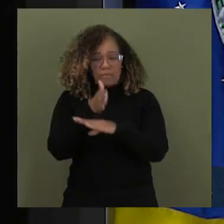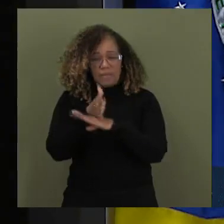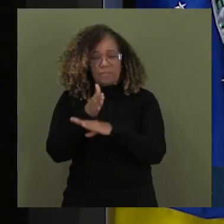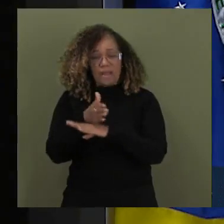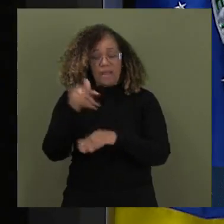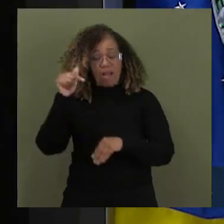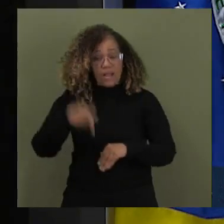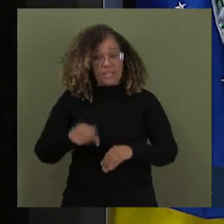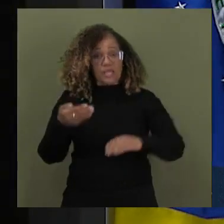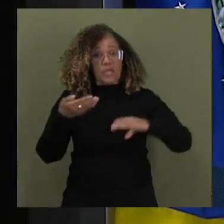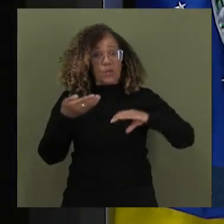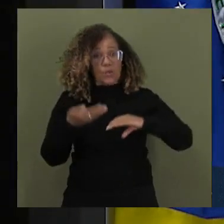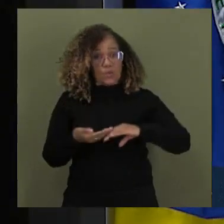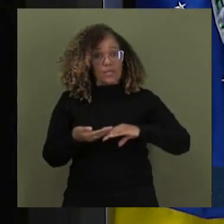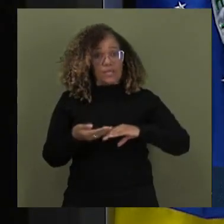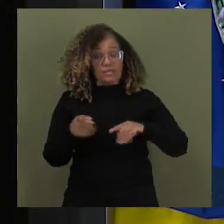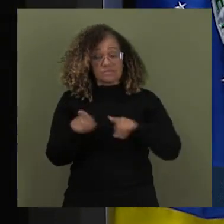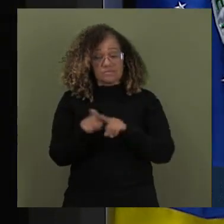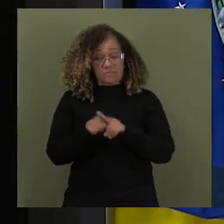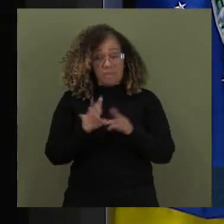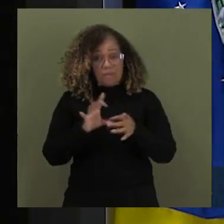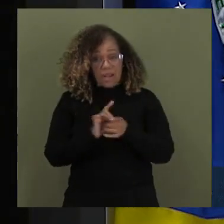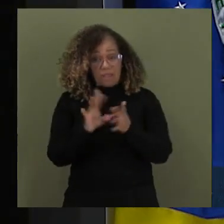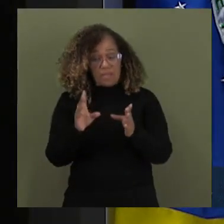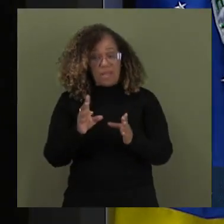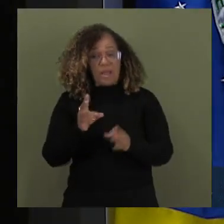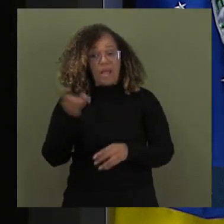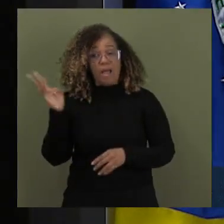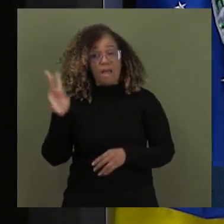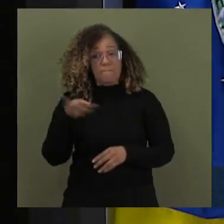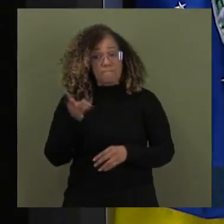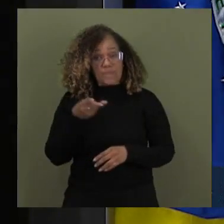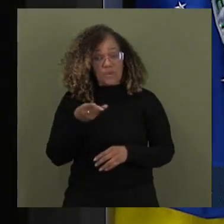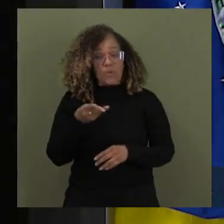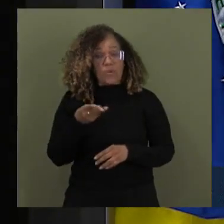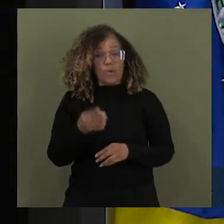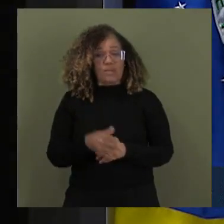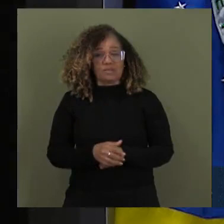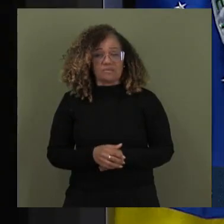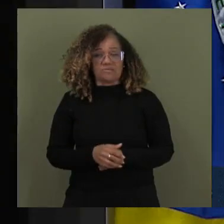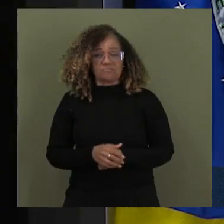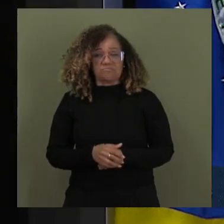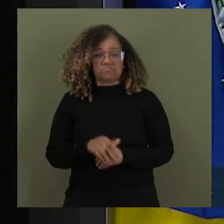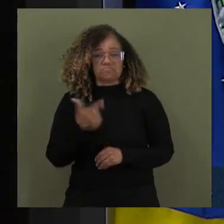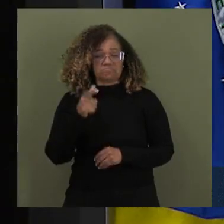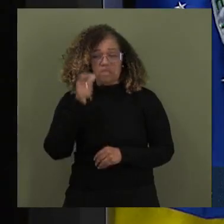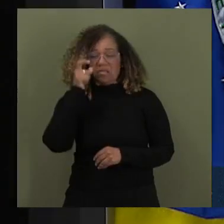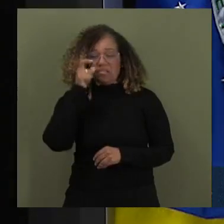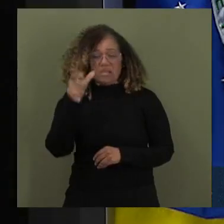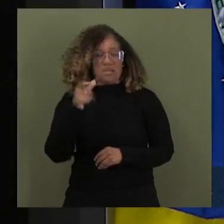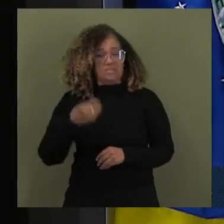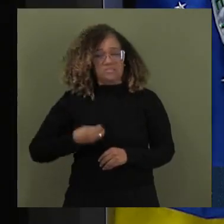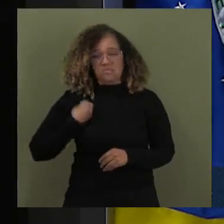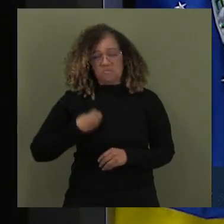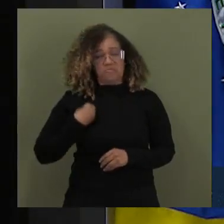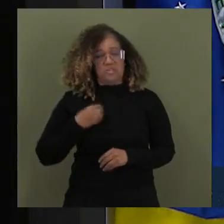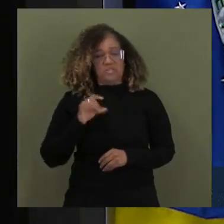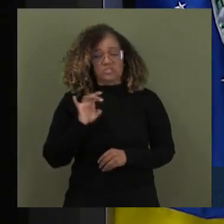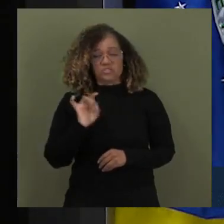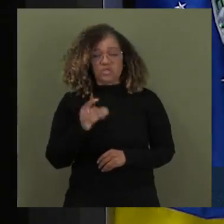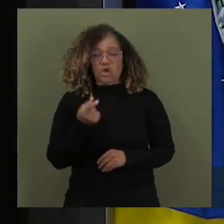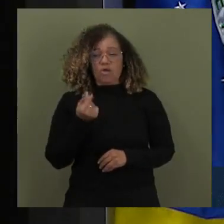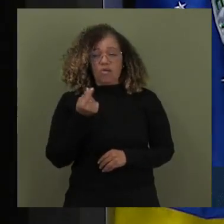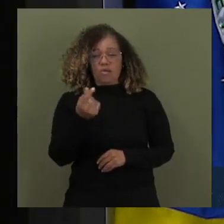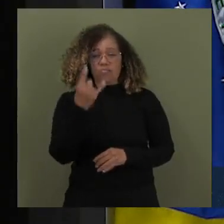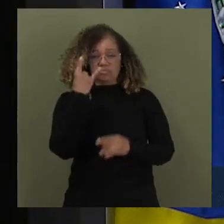Congresso para legalizar a maconha, não se importam com a vida, estão só importando com o dinheiro.